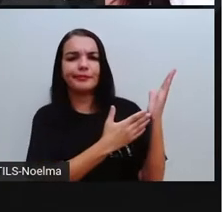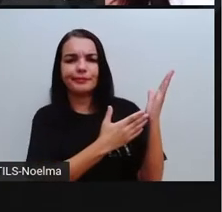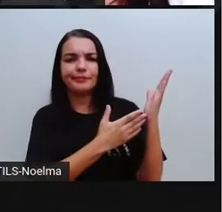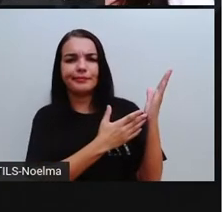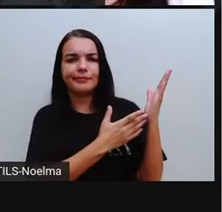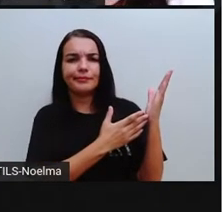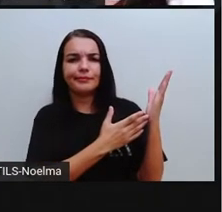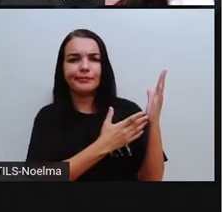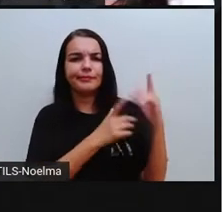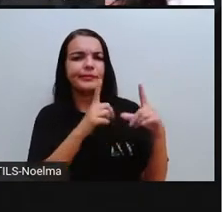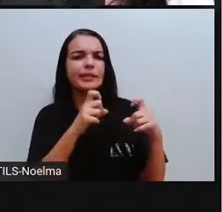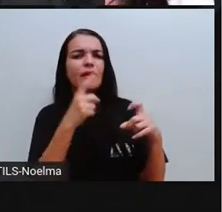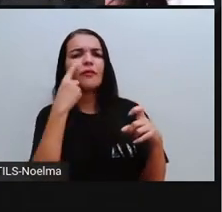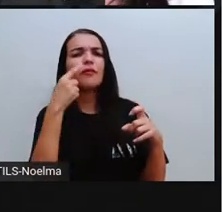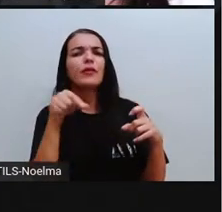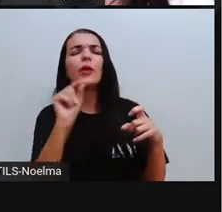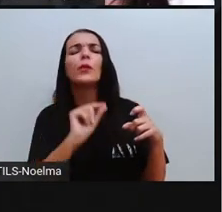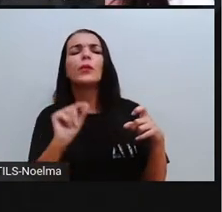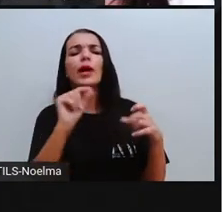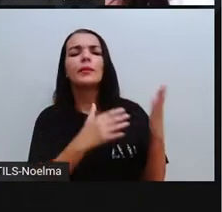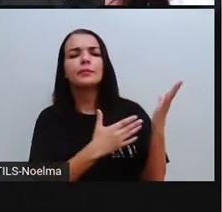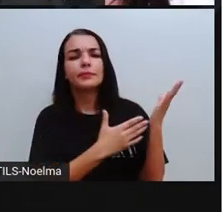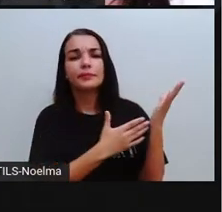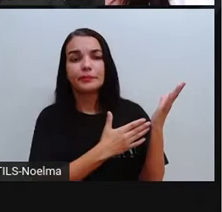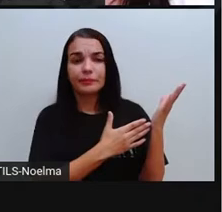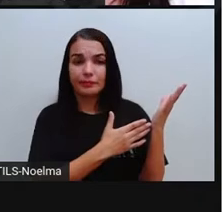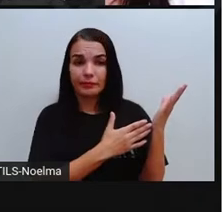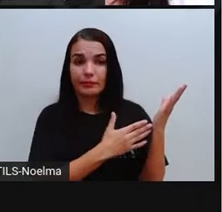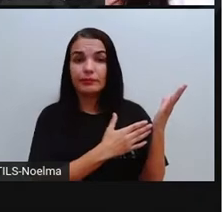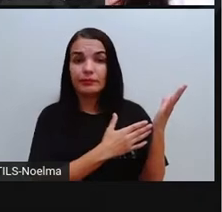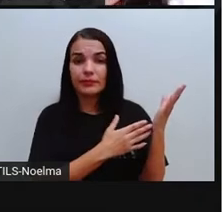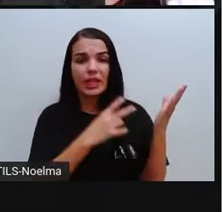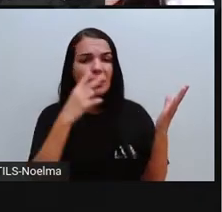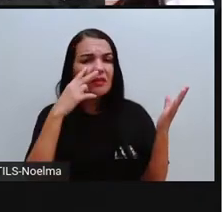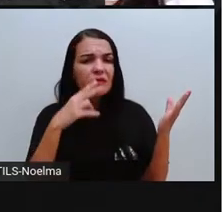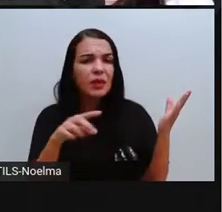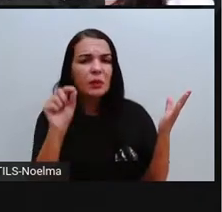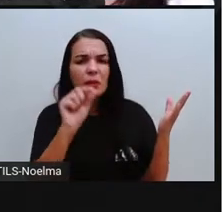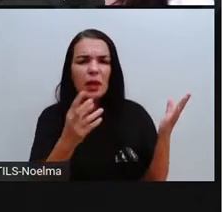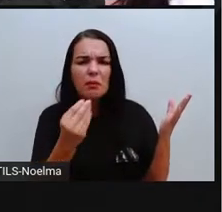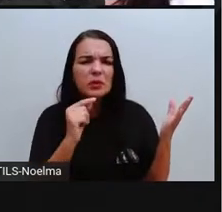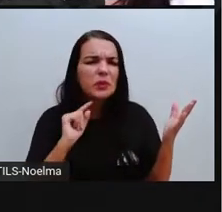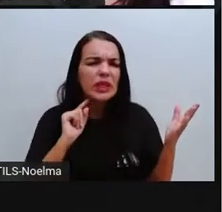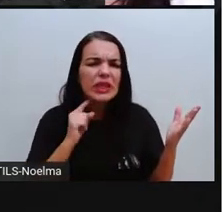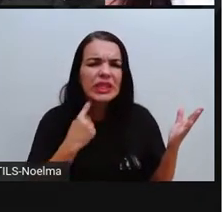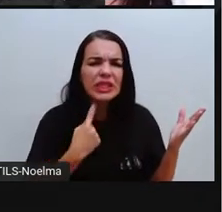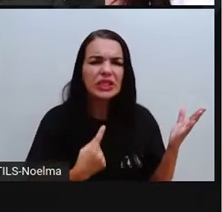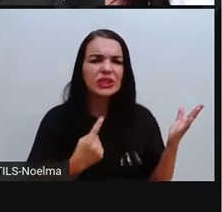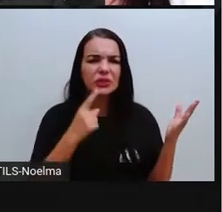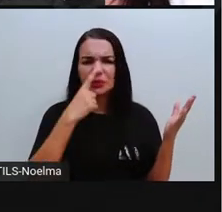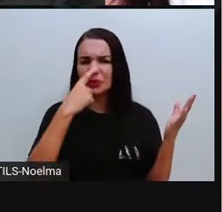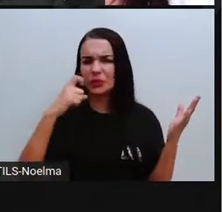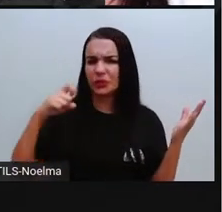O que vocês veem nessa imagem aqui? Nós podemos ver muito lixo,